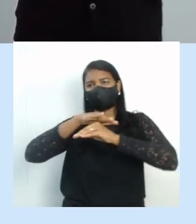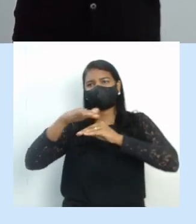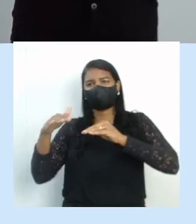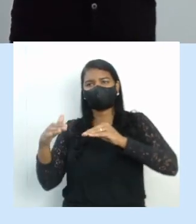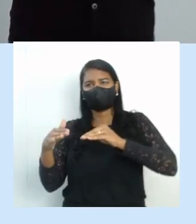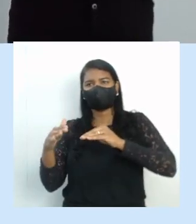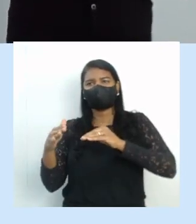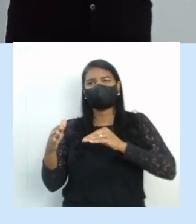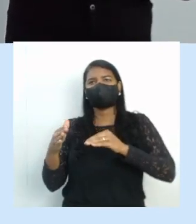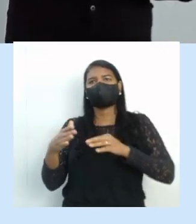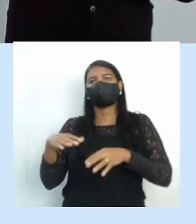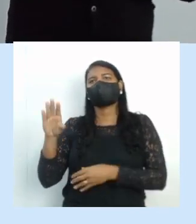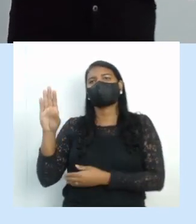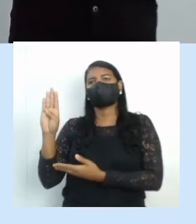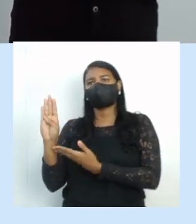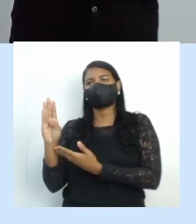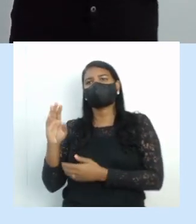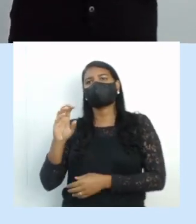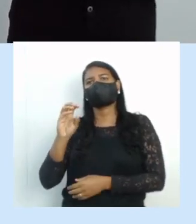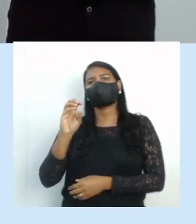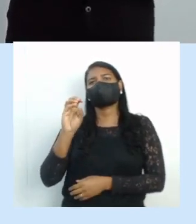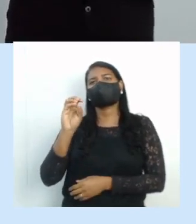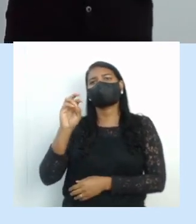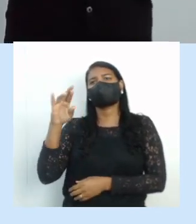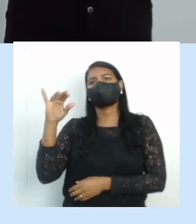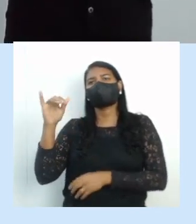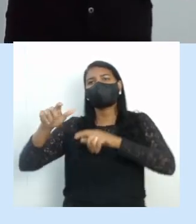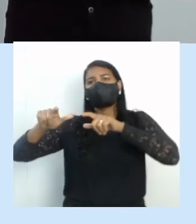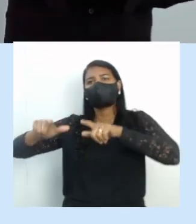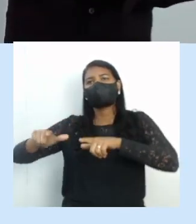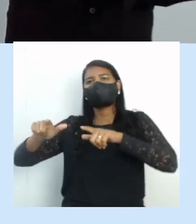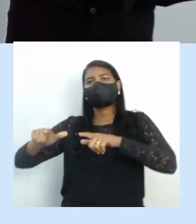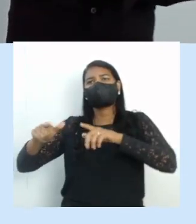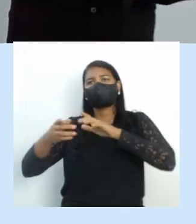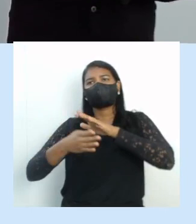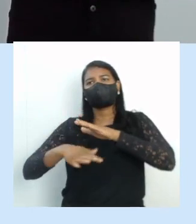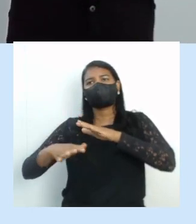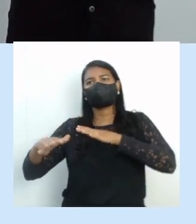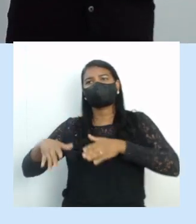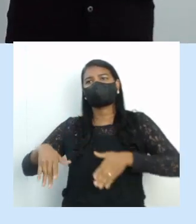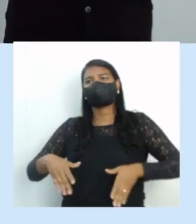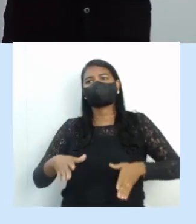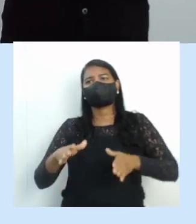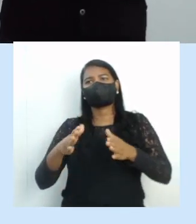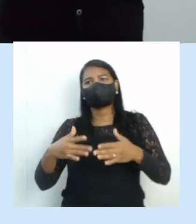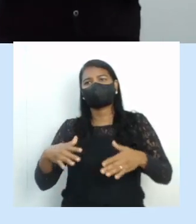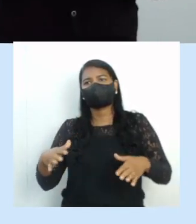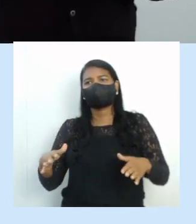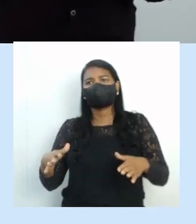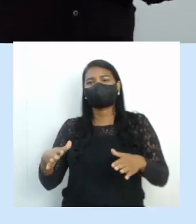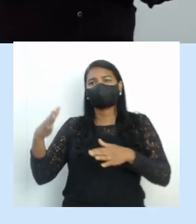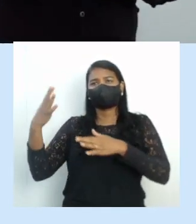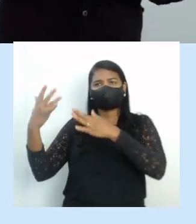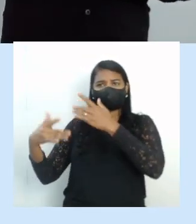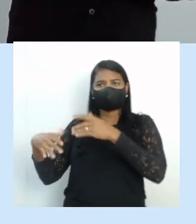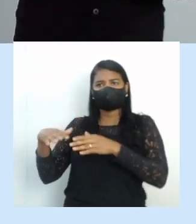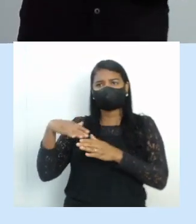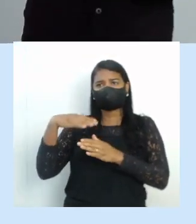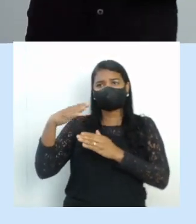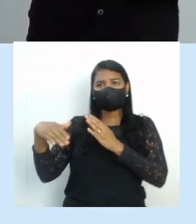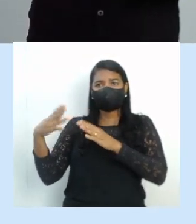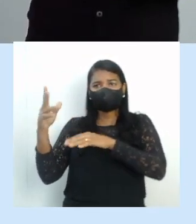oriundo exclusivamente das regiões oceânicas. A gente está falando ali do processo